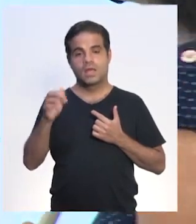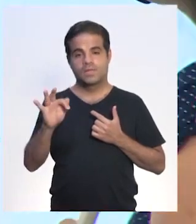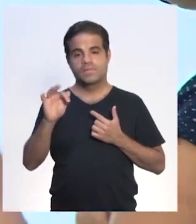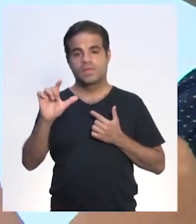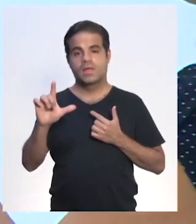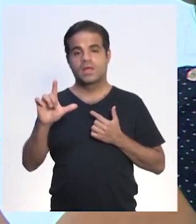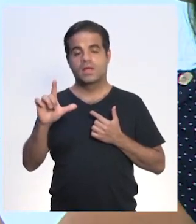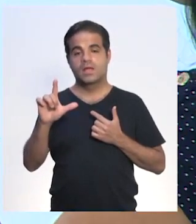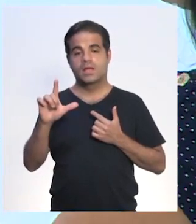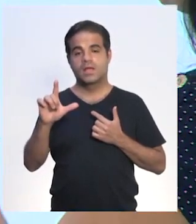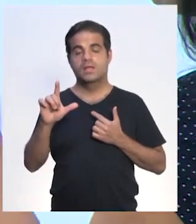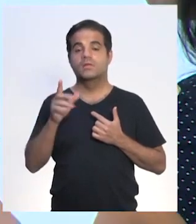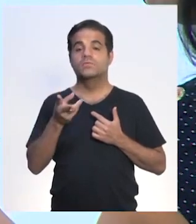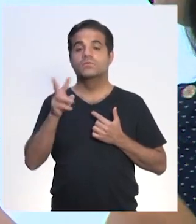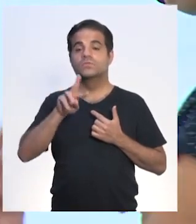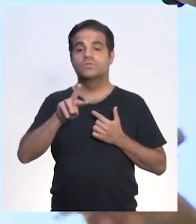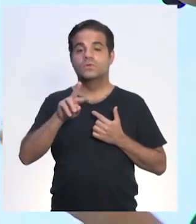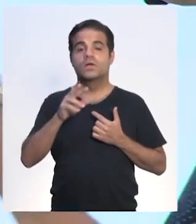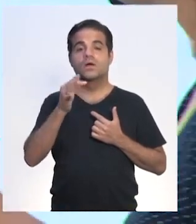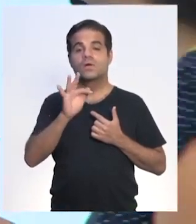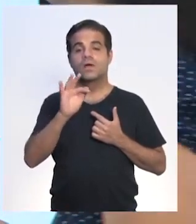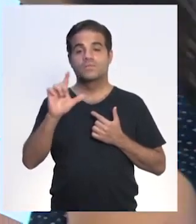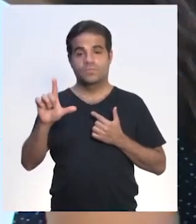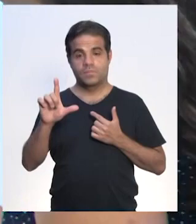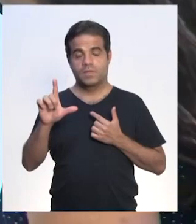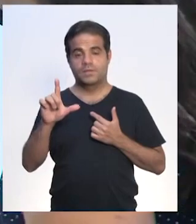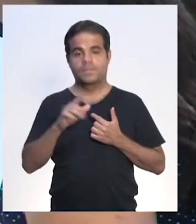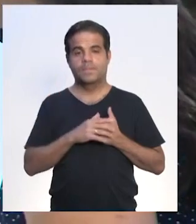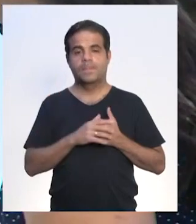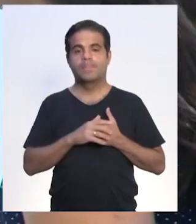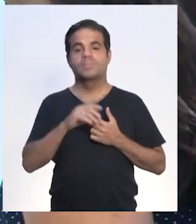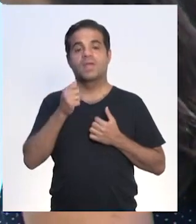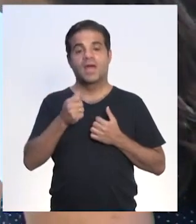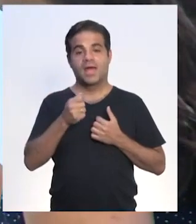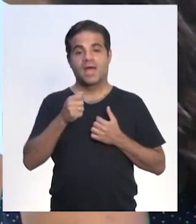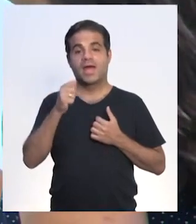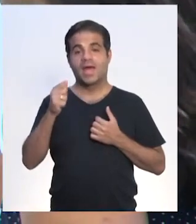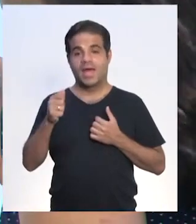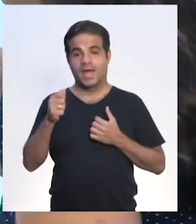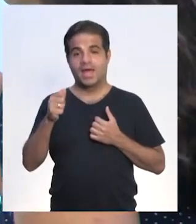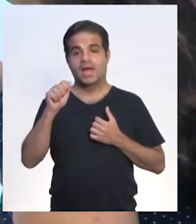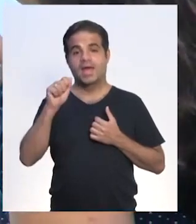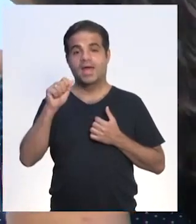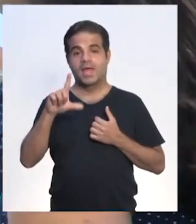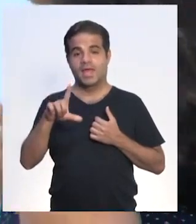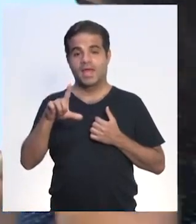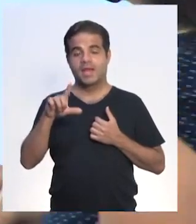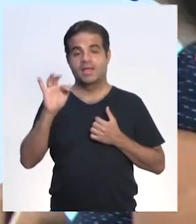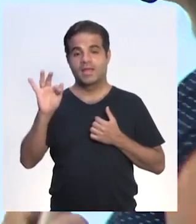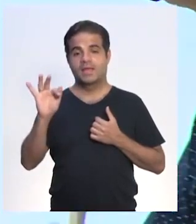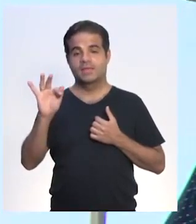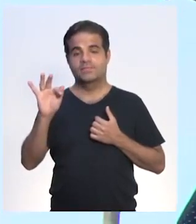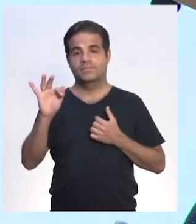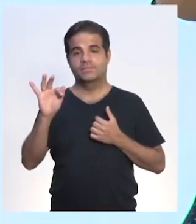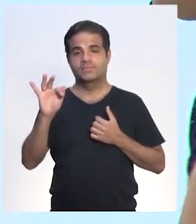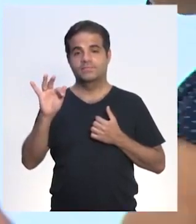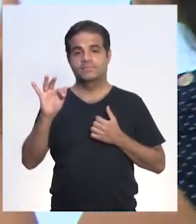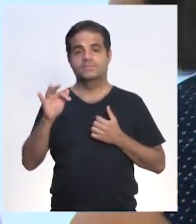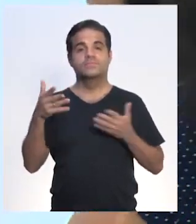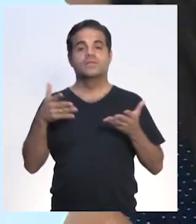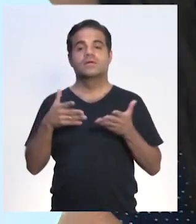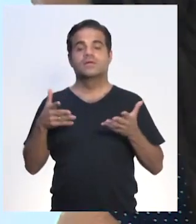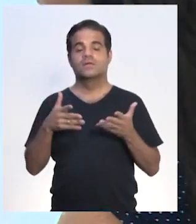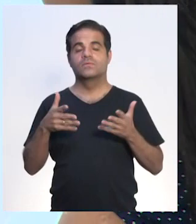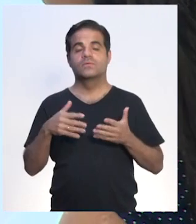F, L. E vou trocar o F com o L. A, L, F.